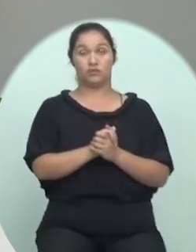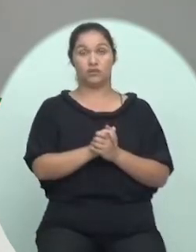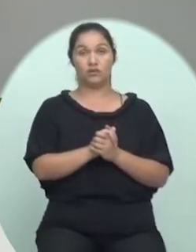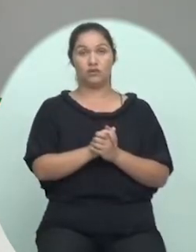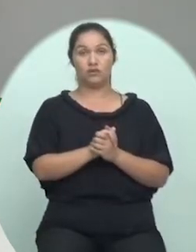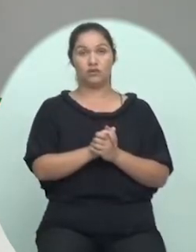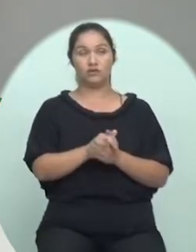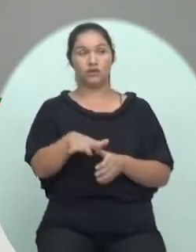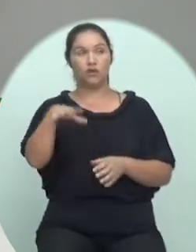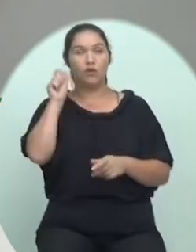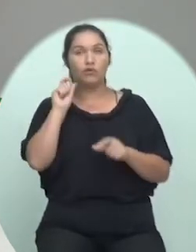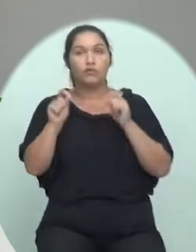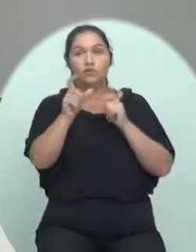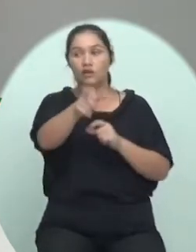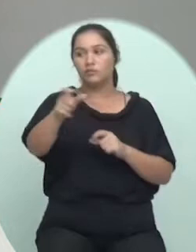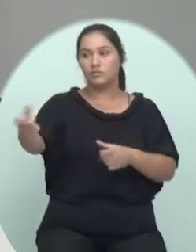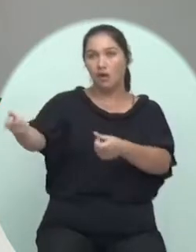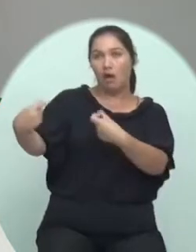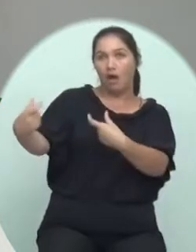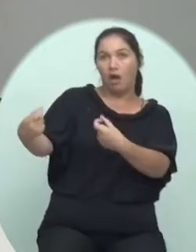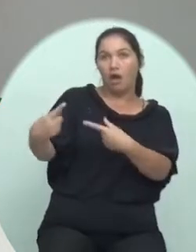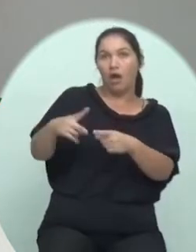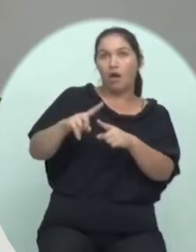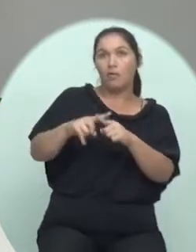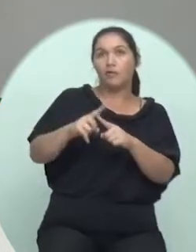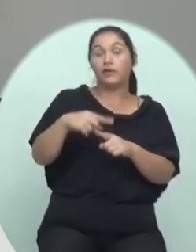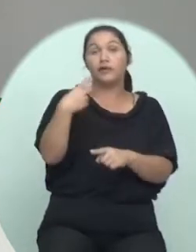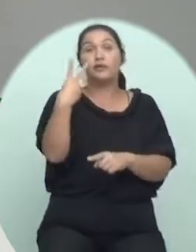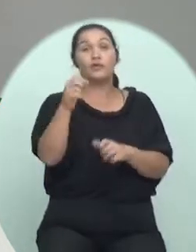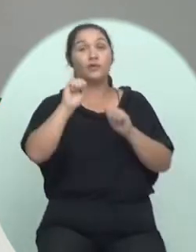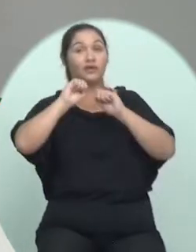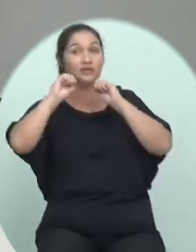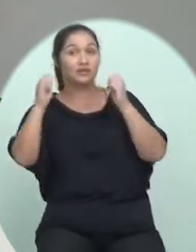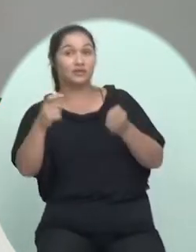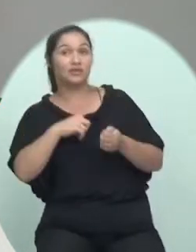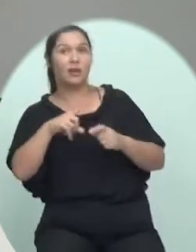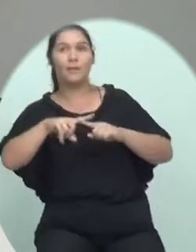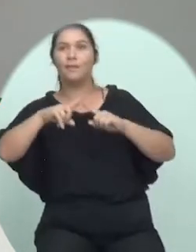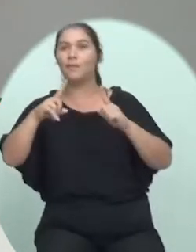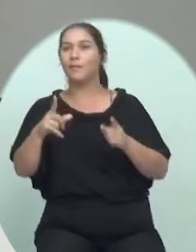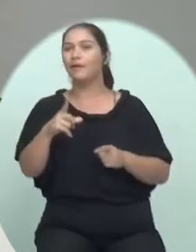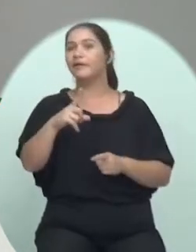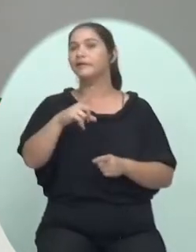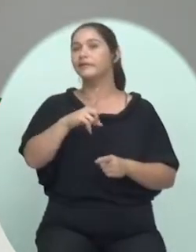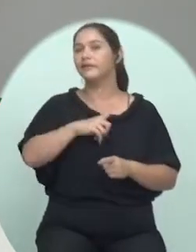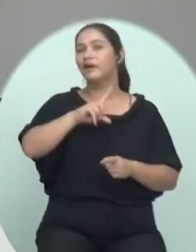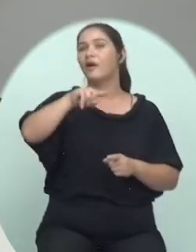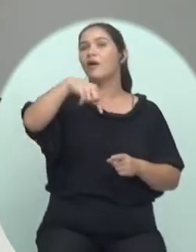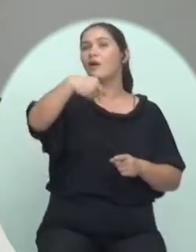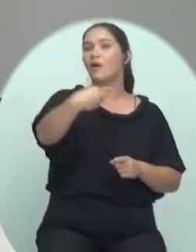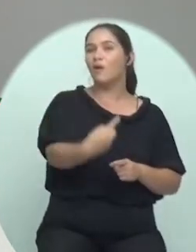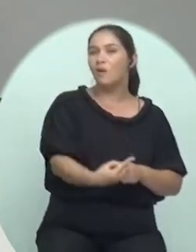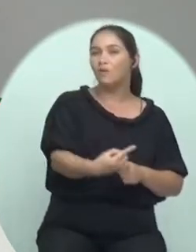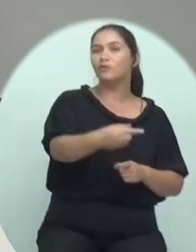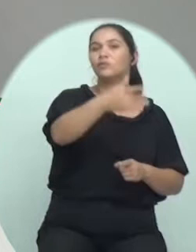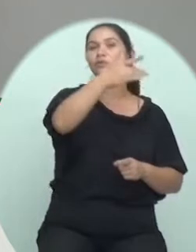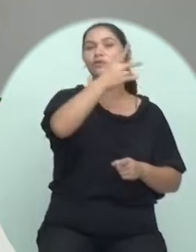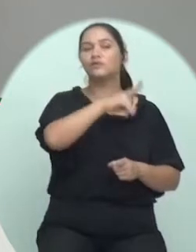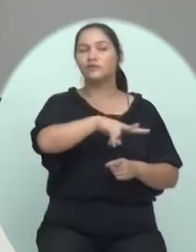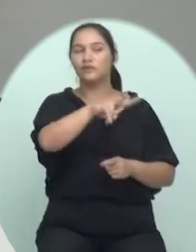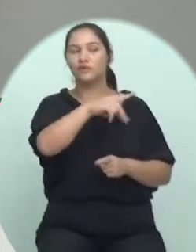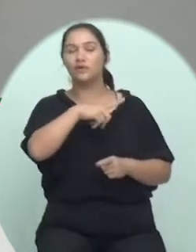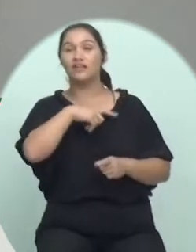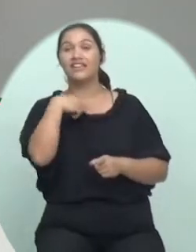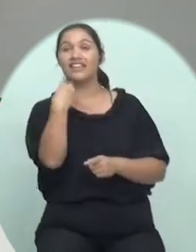entanto, temos 8 vereadores que têm 3 assessores, porque botam mais um ainda. Então, que